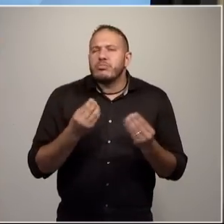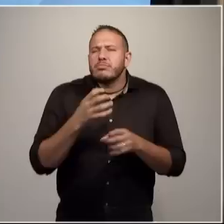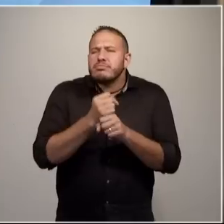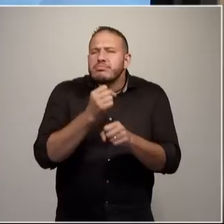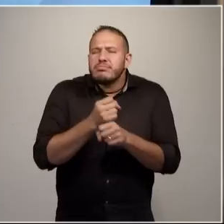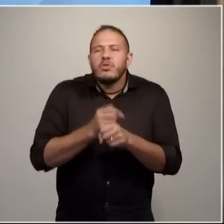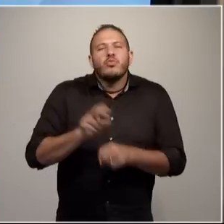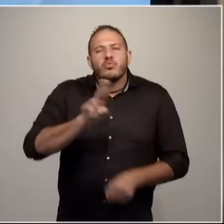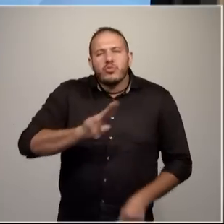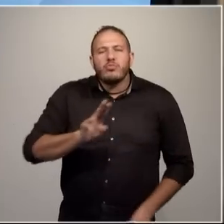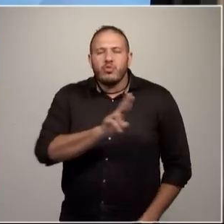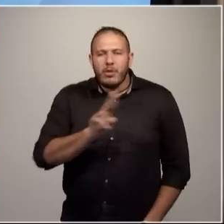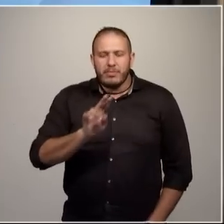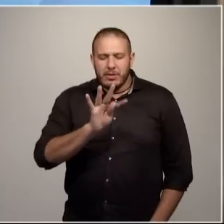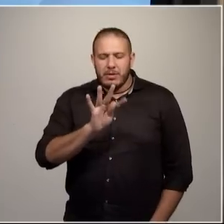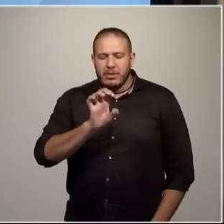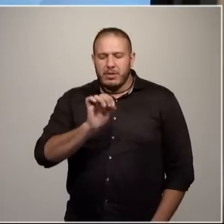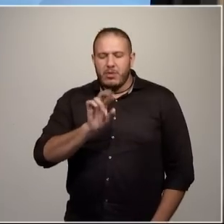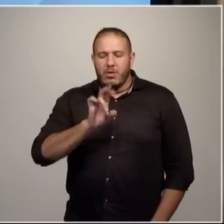se chama teorema de Fubini.